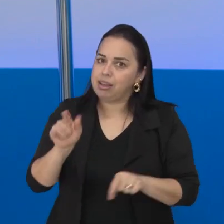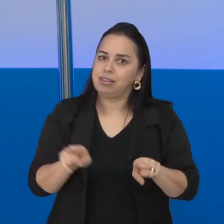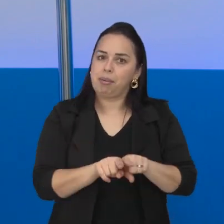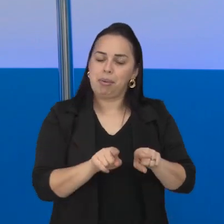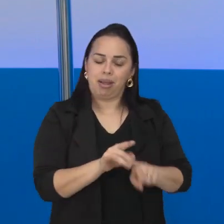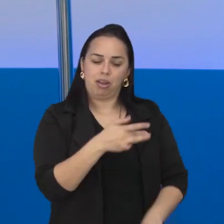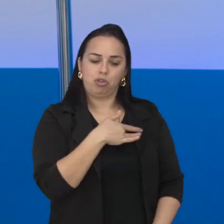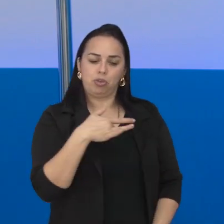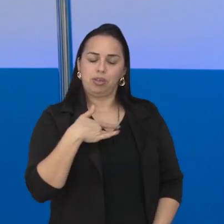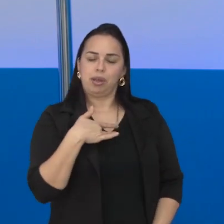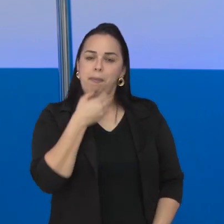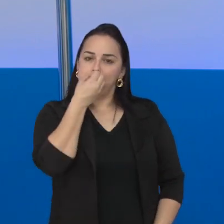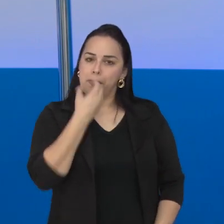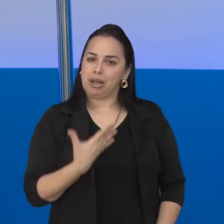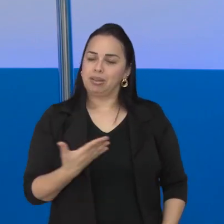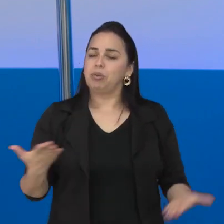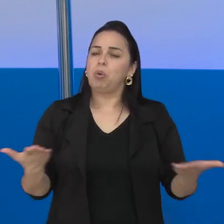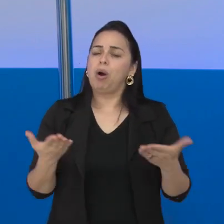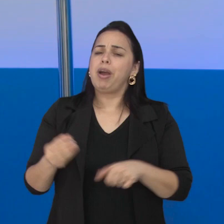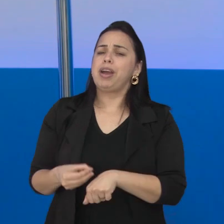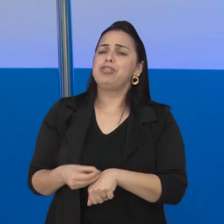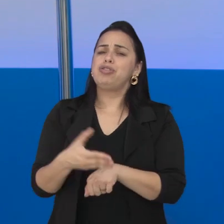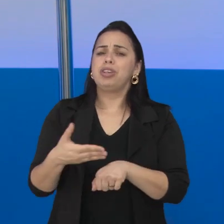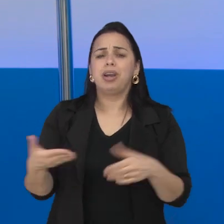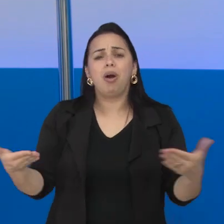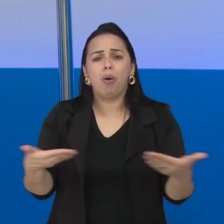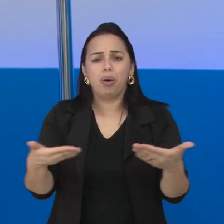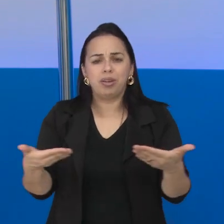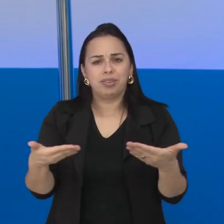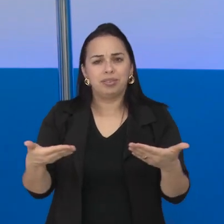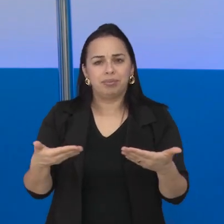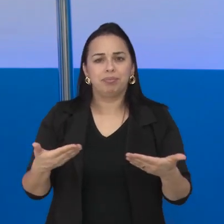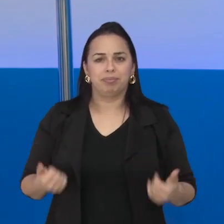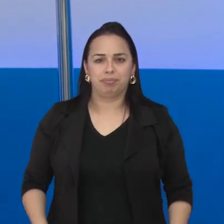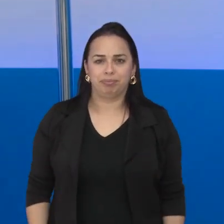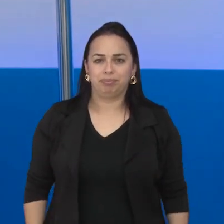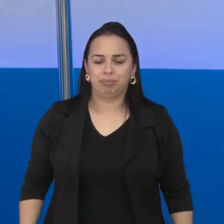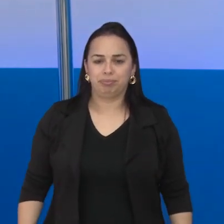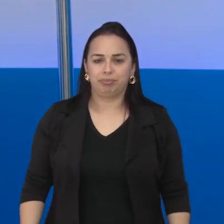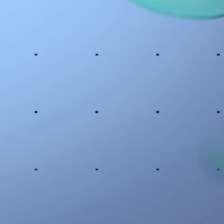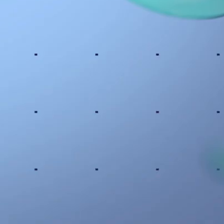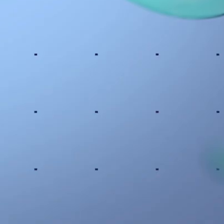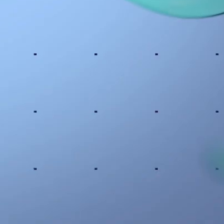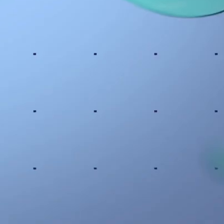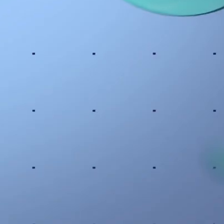E vamos ver qual a pílula de saúde os nossos especialistas parceiros separaram para a gente.